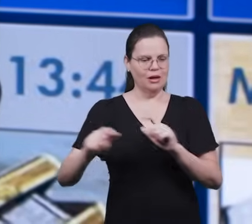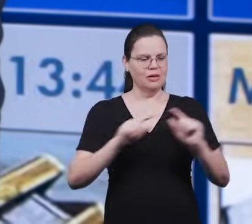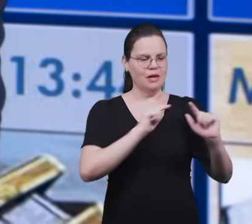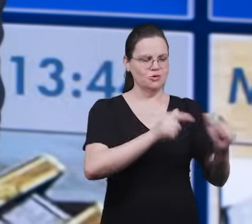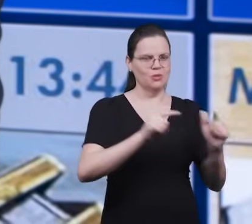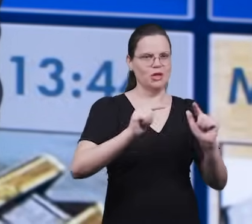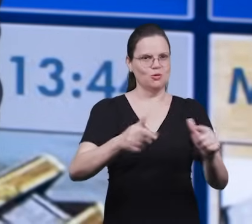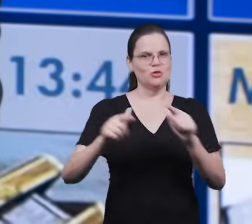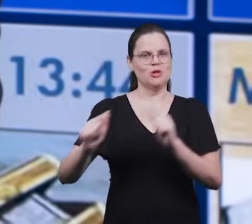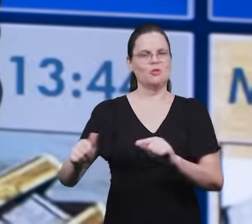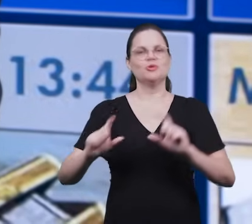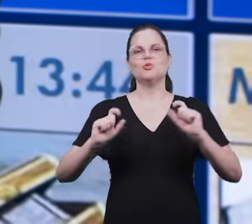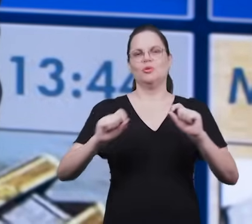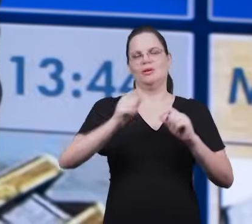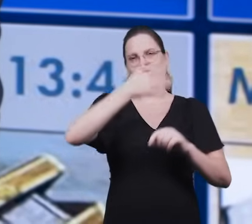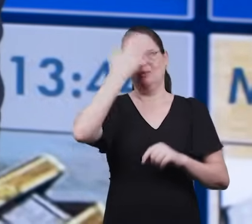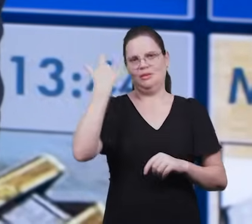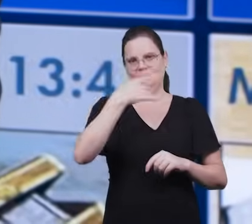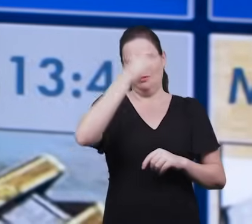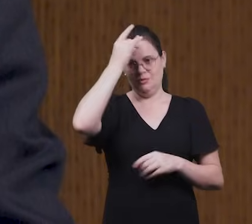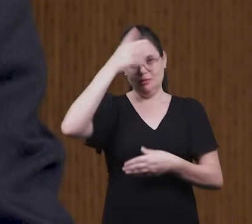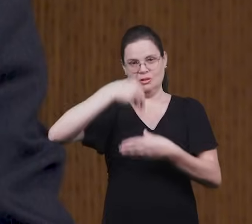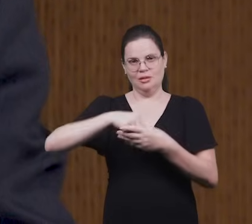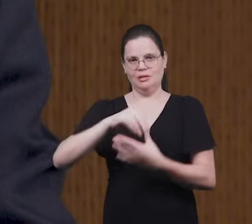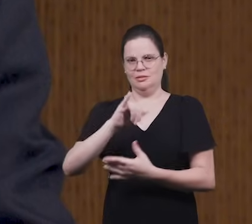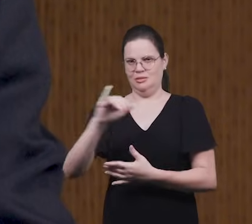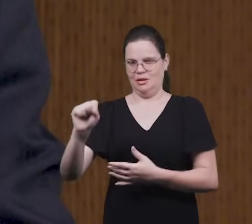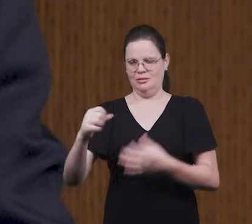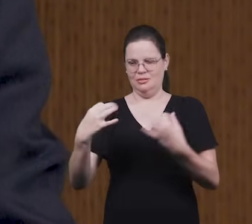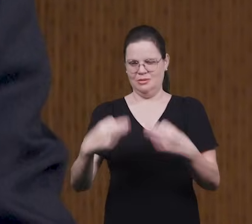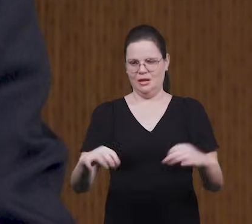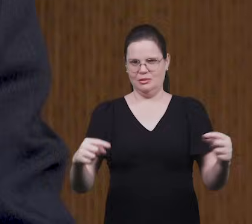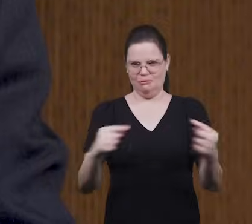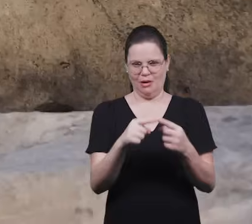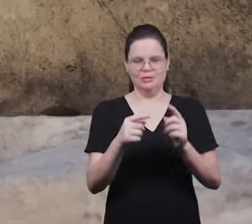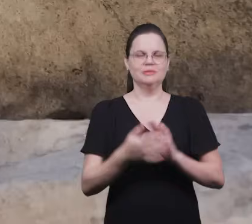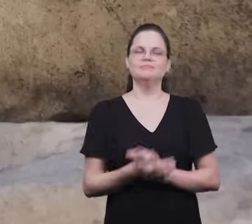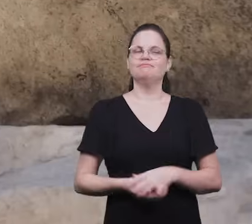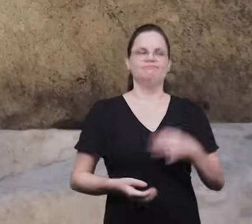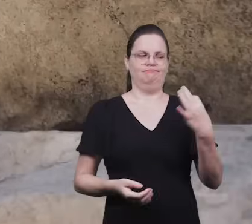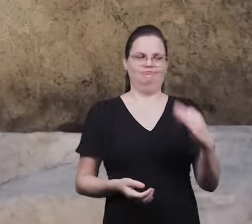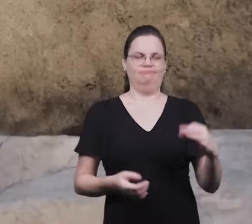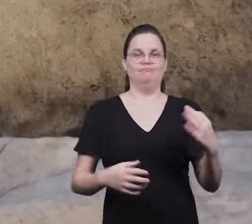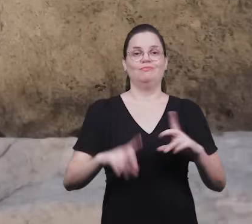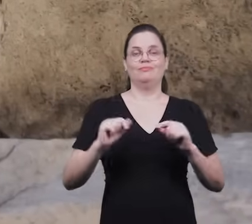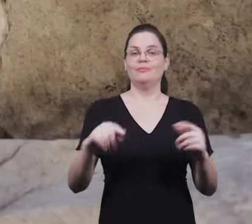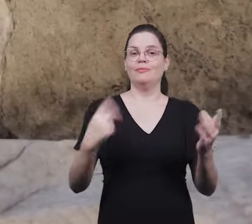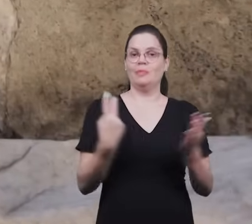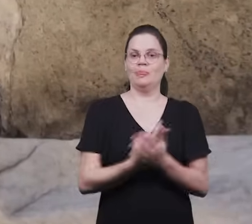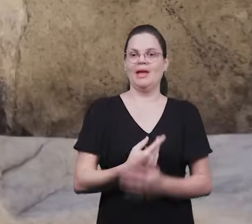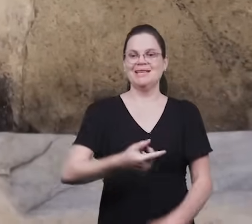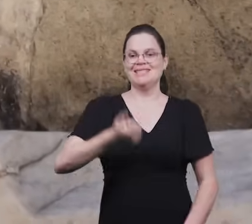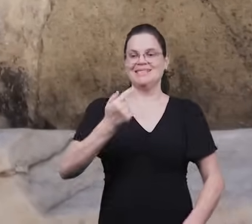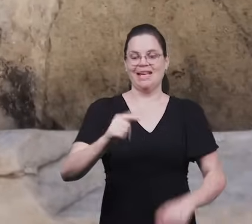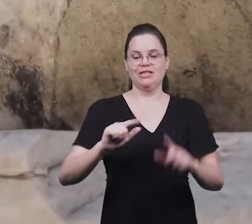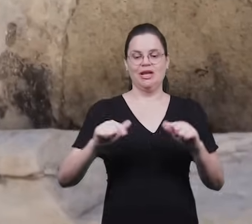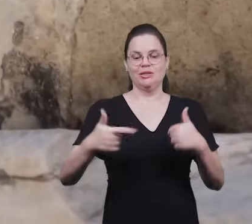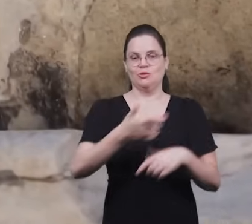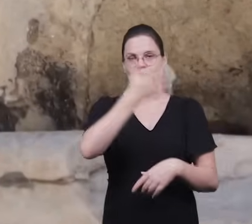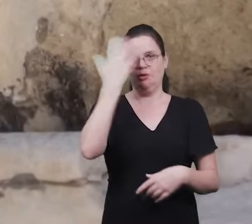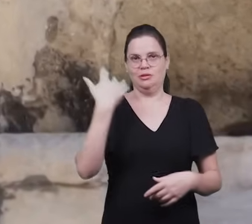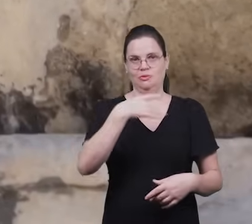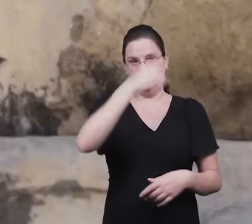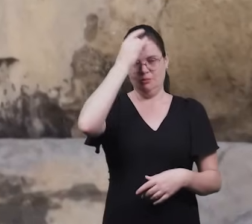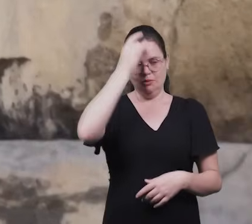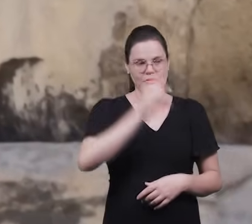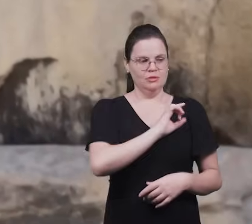estão contidas no livro do profeta Isaías, né? Que na verdade as 7 operações do Espírito de Deus durante a